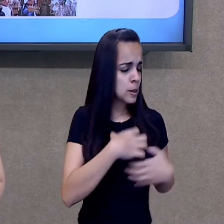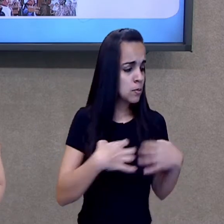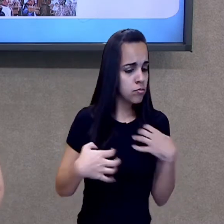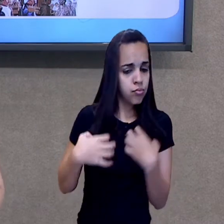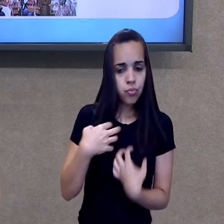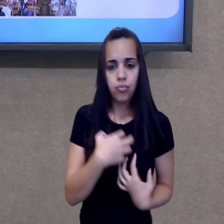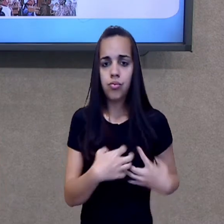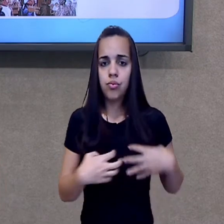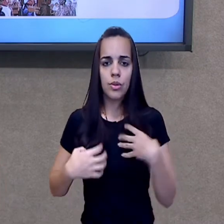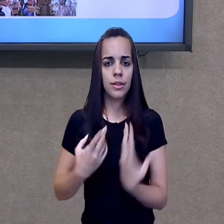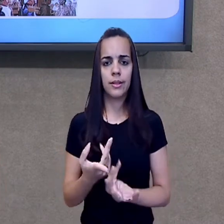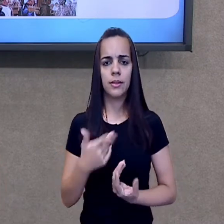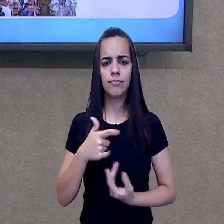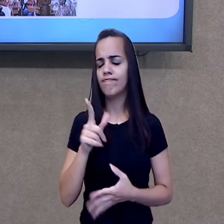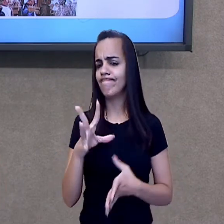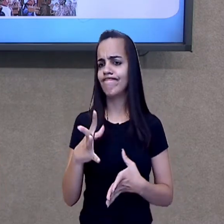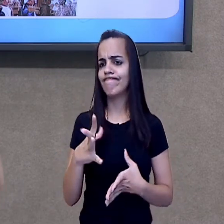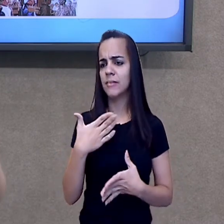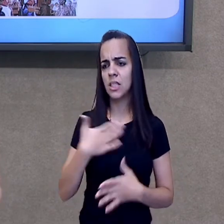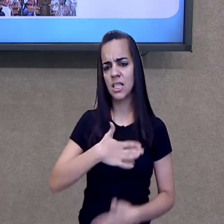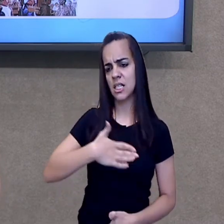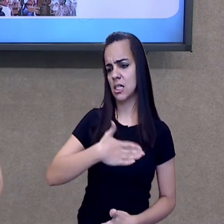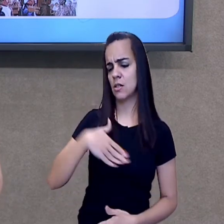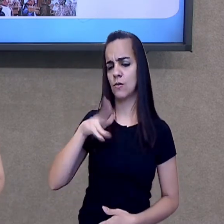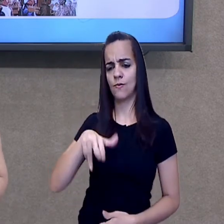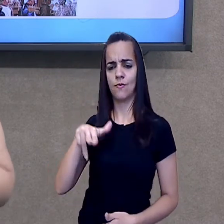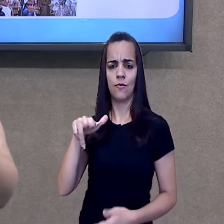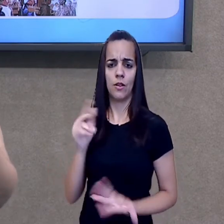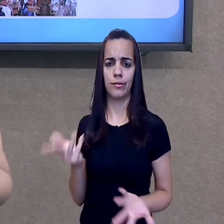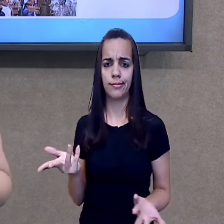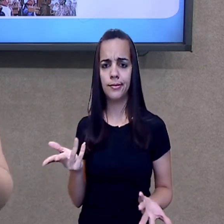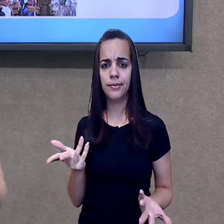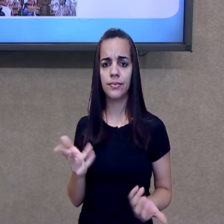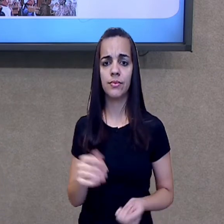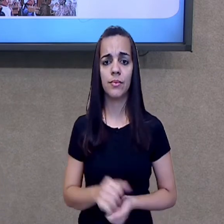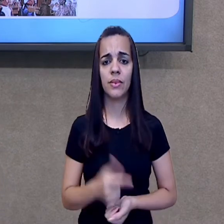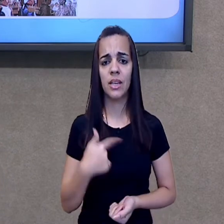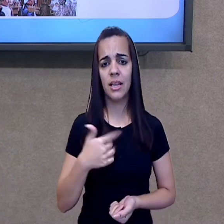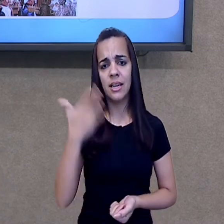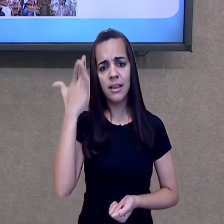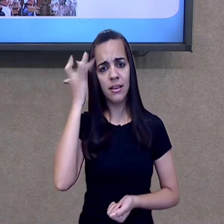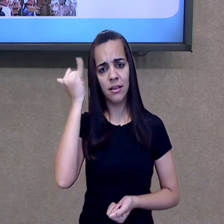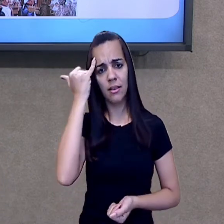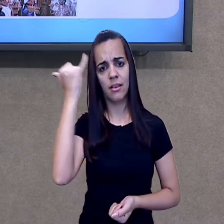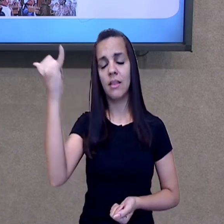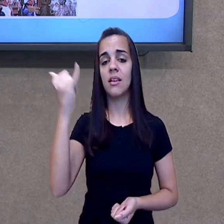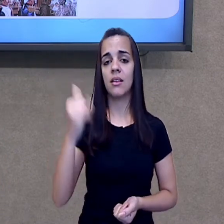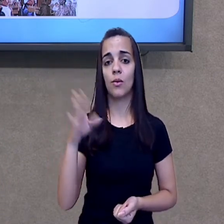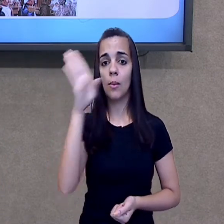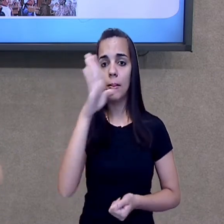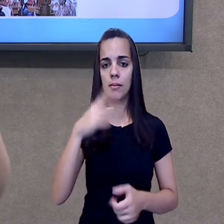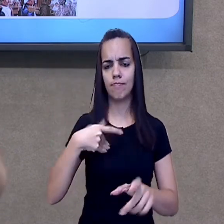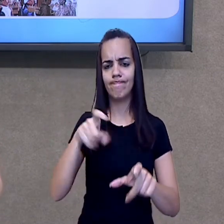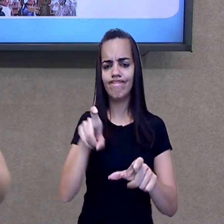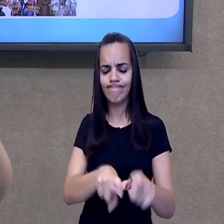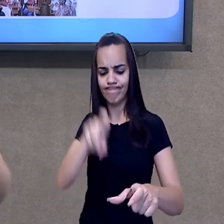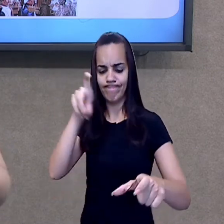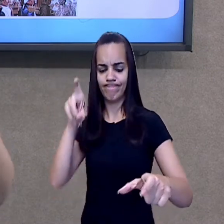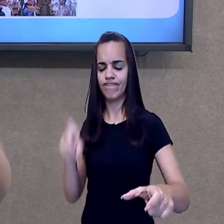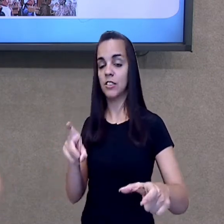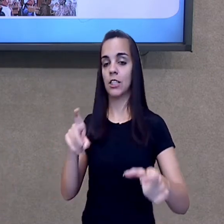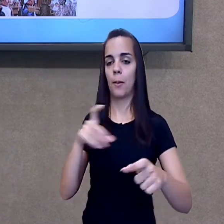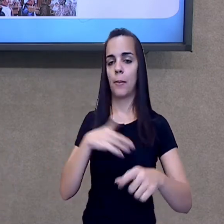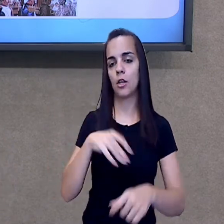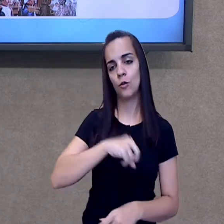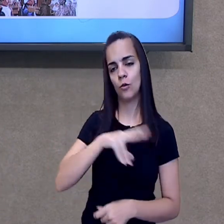povo também não estava satisfeito com o governo de Portugal. E a ideia do Brasil de se tornar independente ganhava cada dia mais força